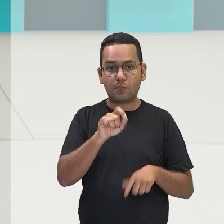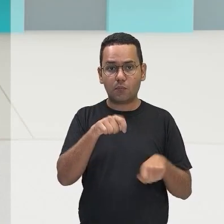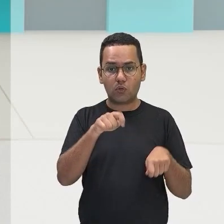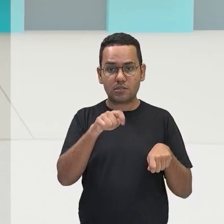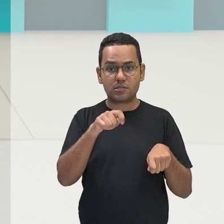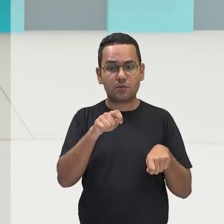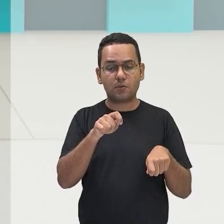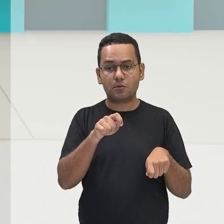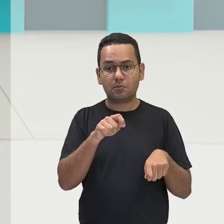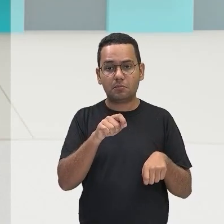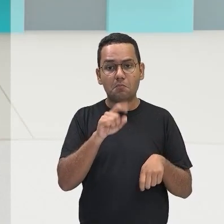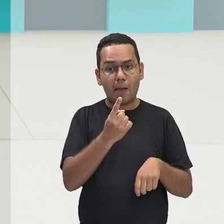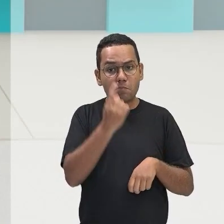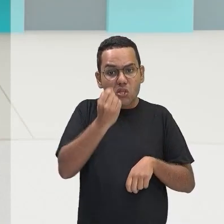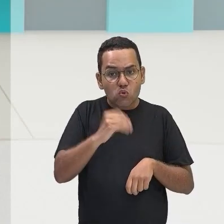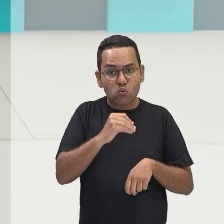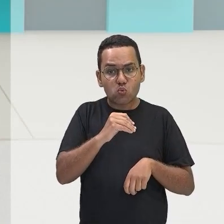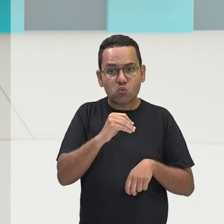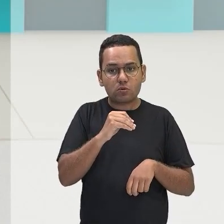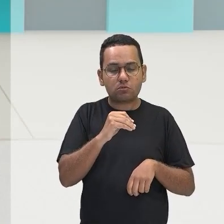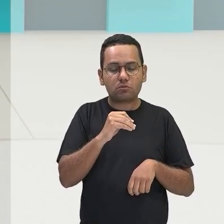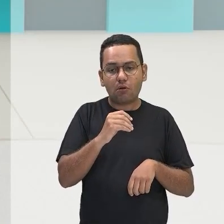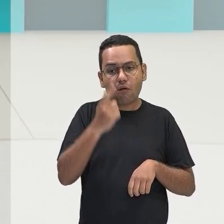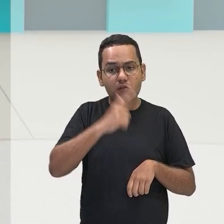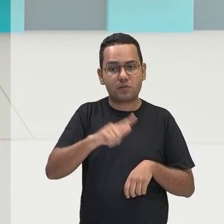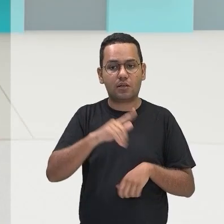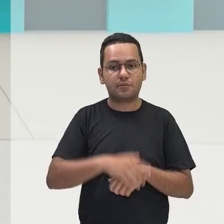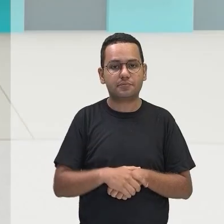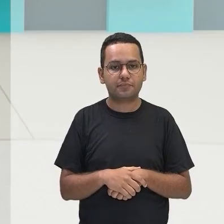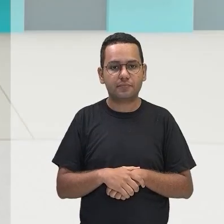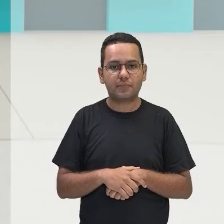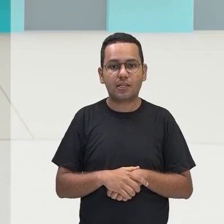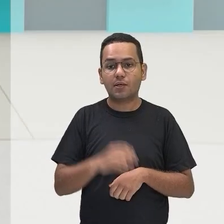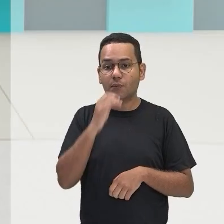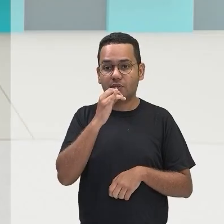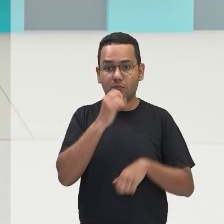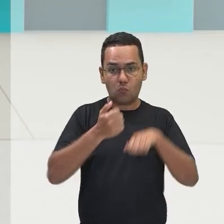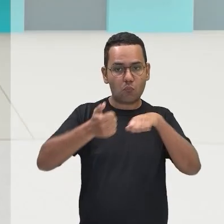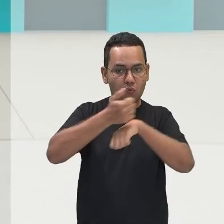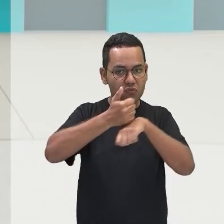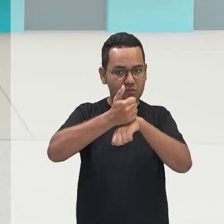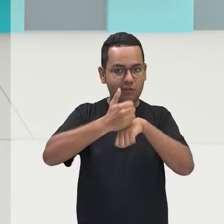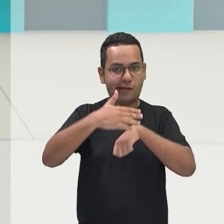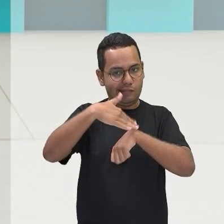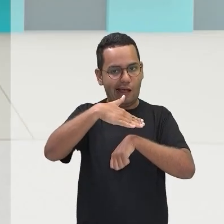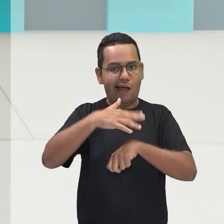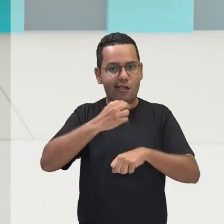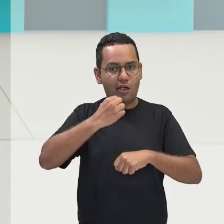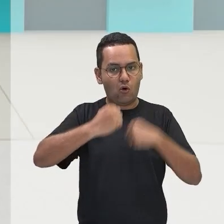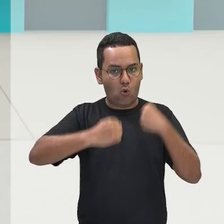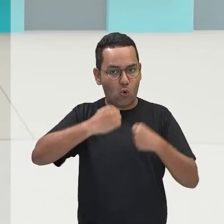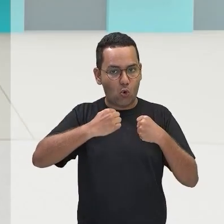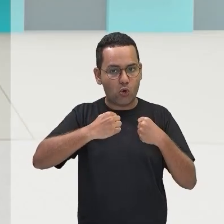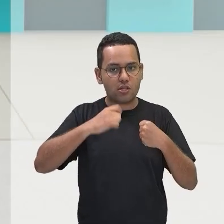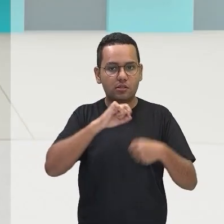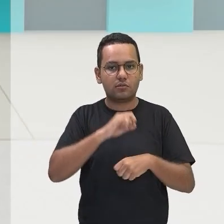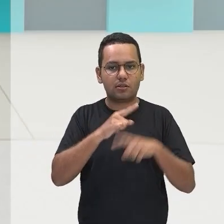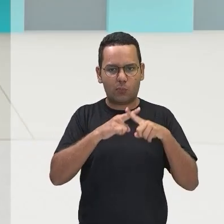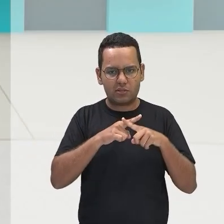minuto consegue suprir todo o seu corpo. Os atletas, gente, de corrida, tem alguns que em repouso